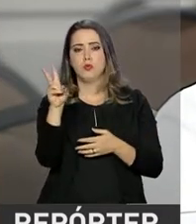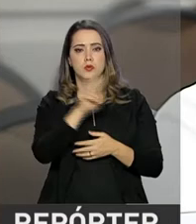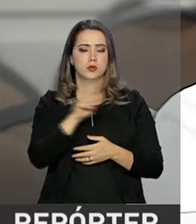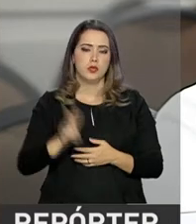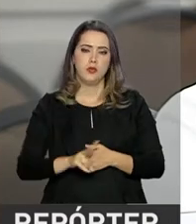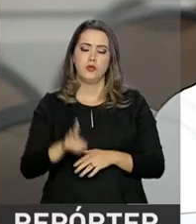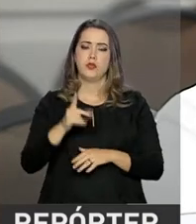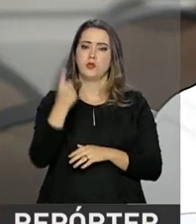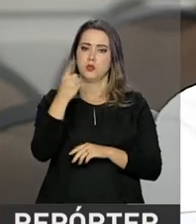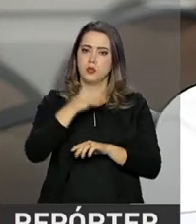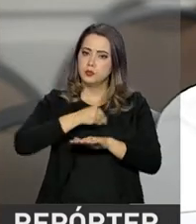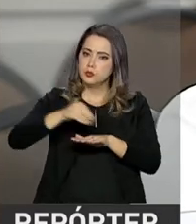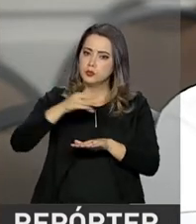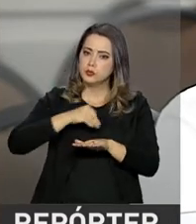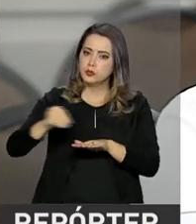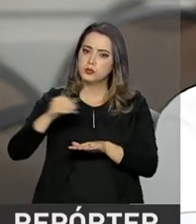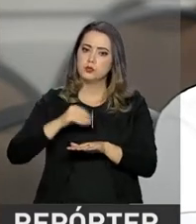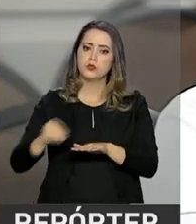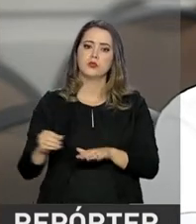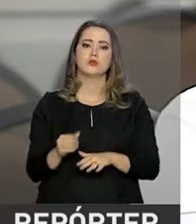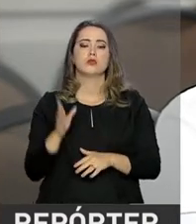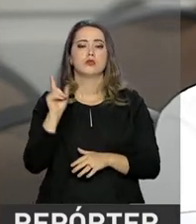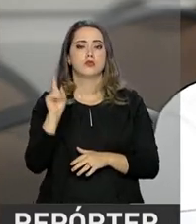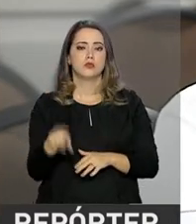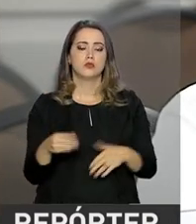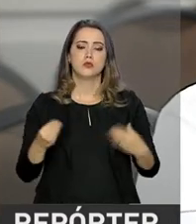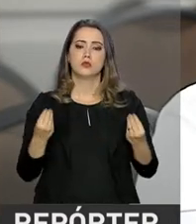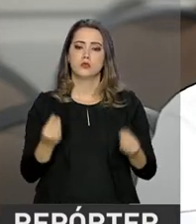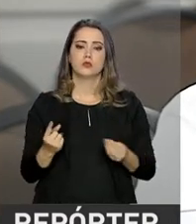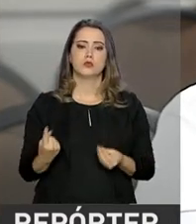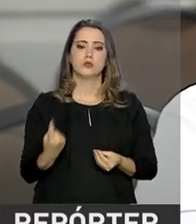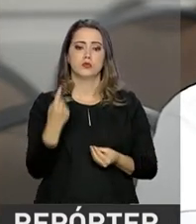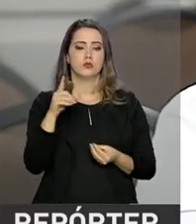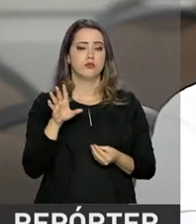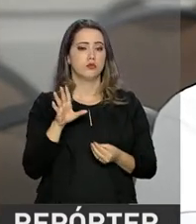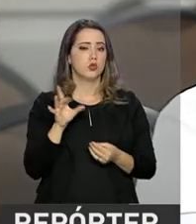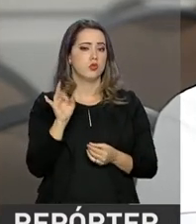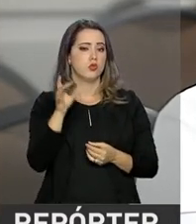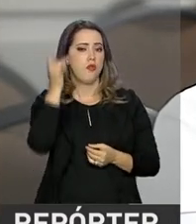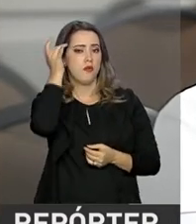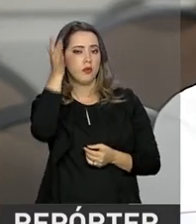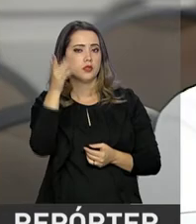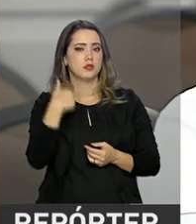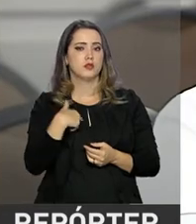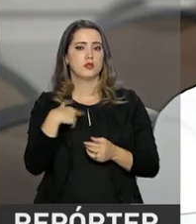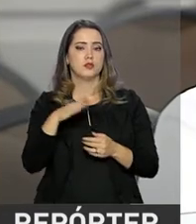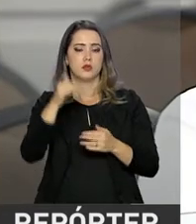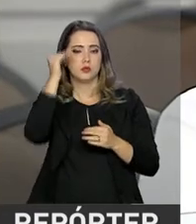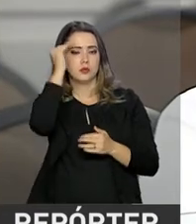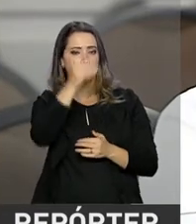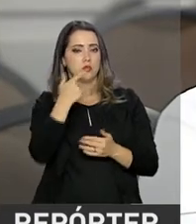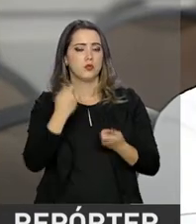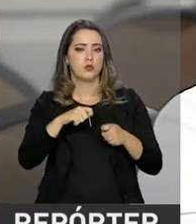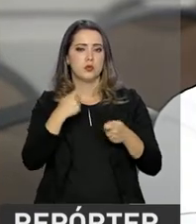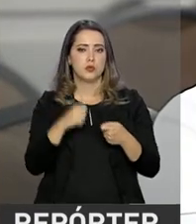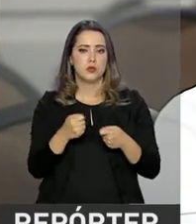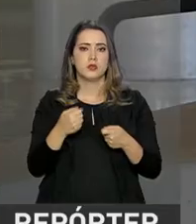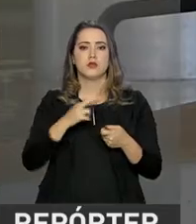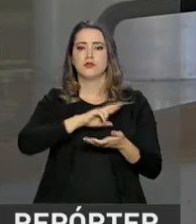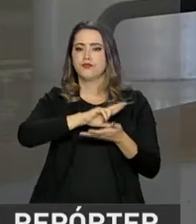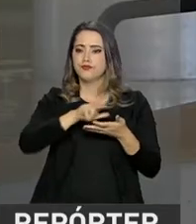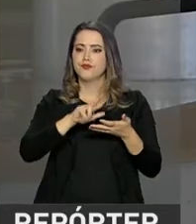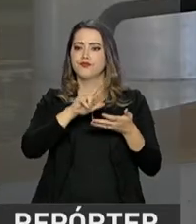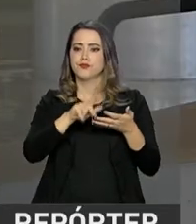nós era vamos fazer a juntada dessas informações de uma única vez nesta terça as obrigações acessórias como está tendo hoje